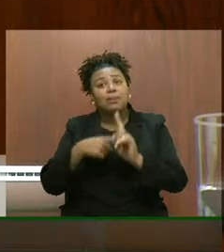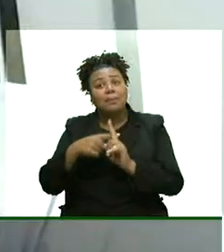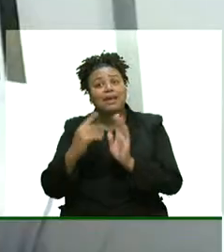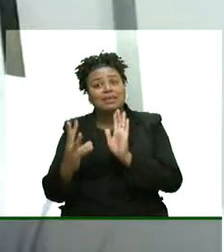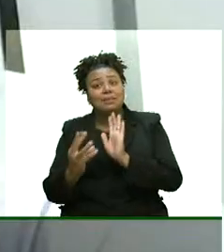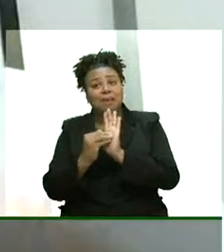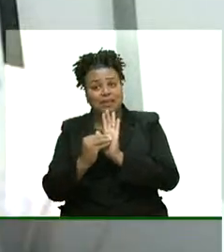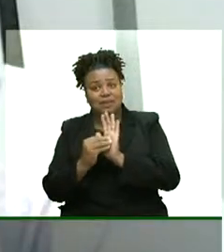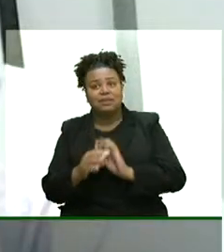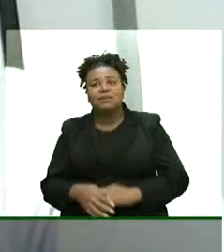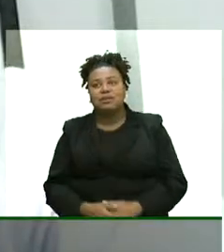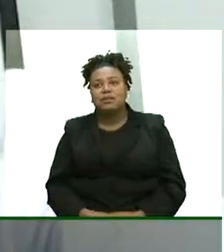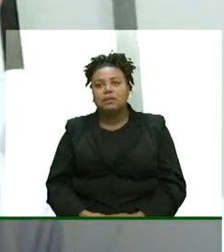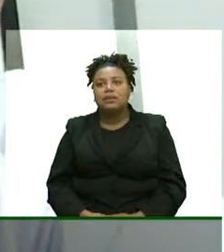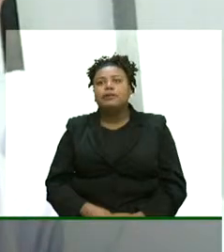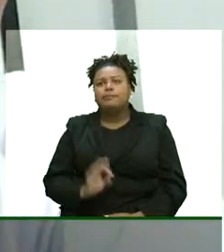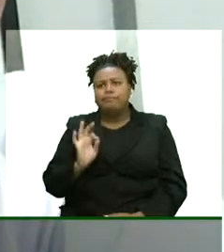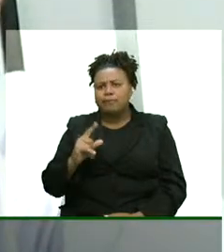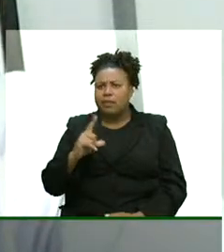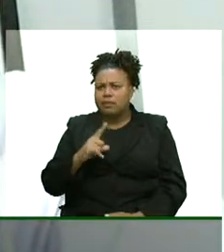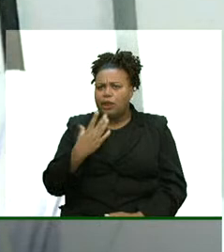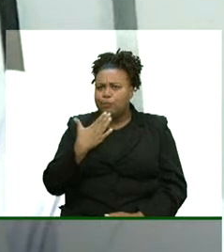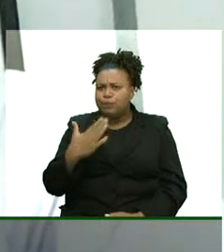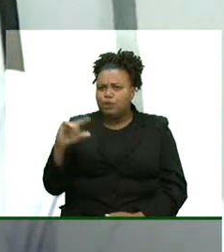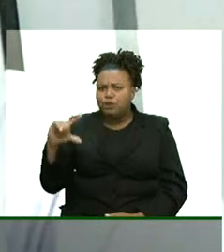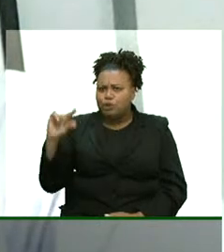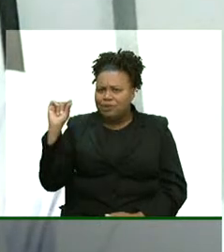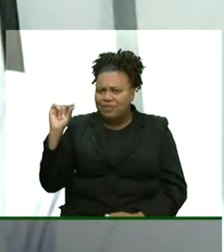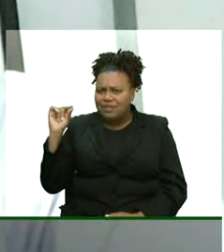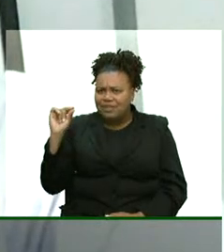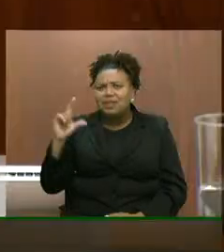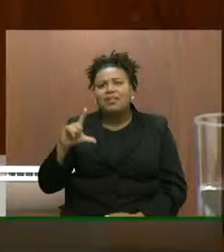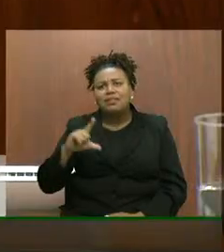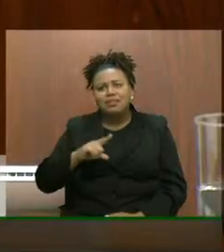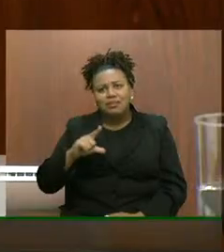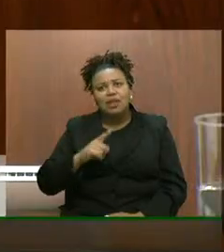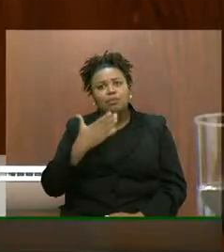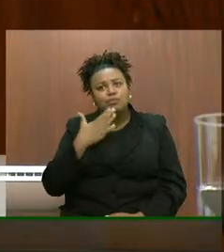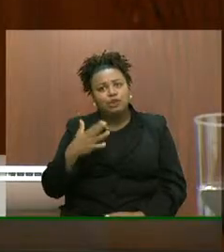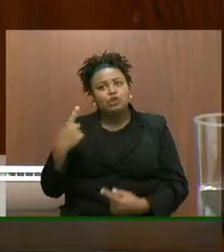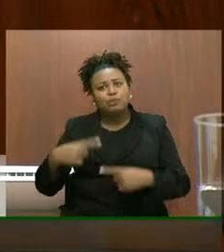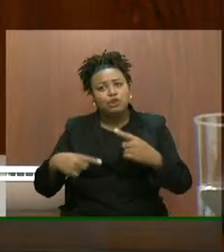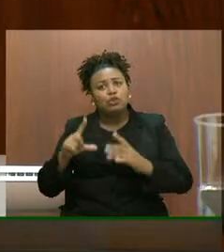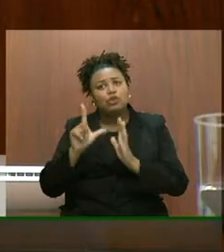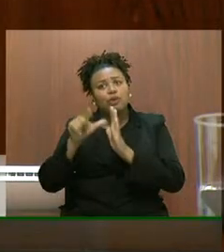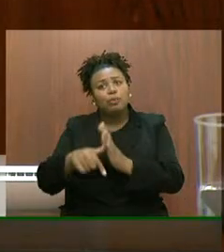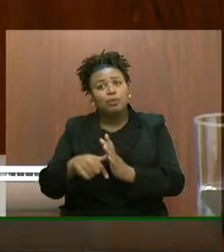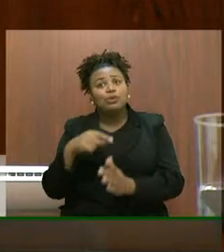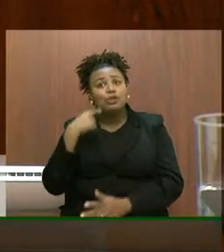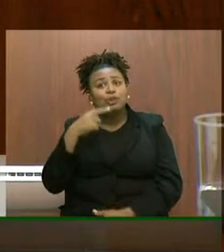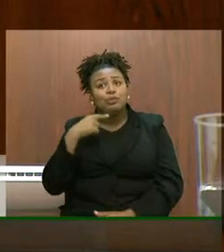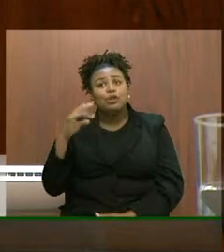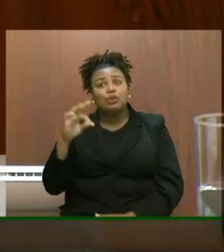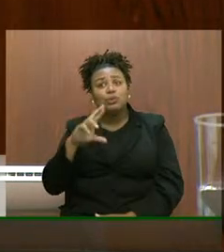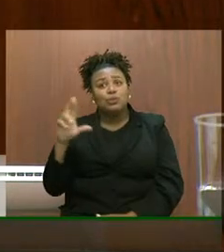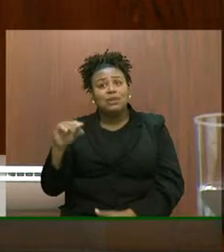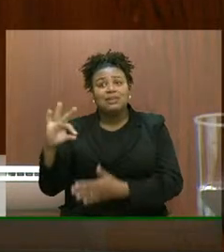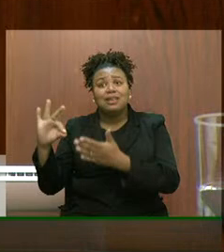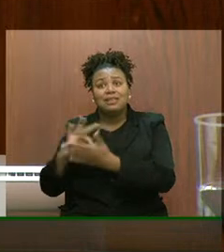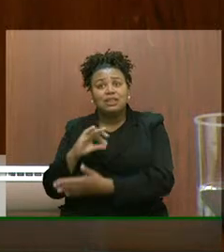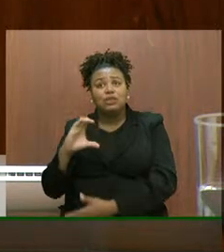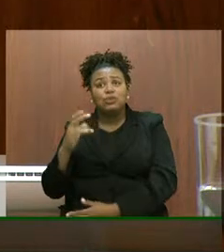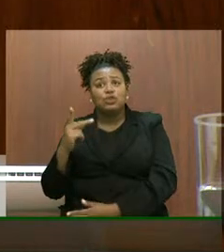Projeto e emenda. Mas tem um requerimento de preferência? Tá. Tem um requerimento a ser discutido depois. O deputado Sérgio Turra está inscrito agora pelo chat.